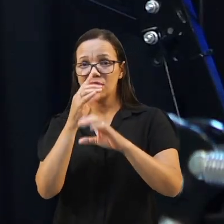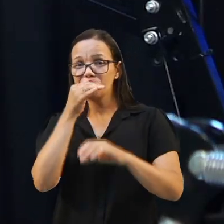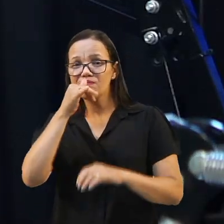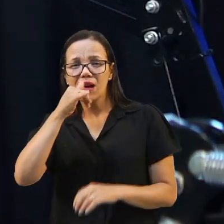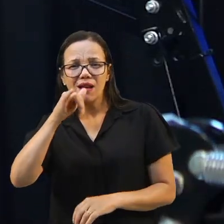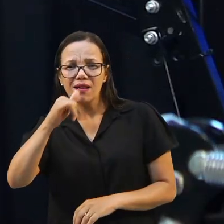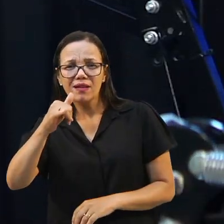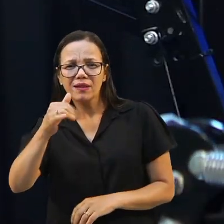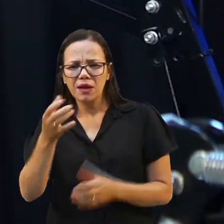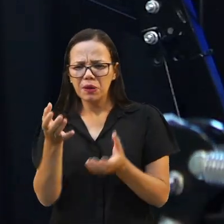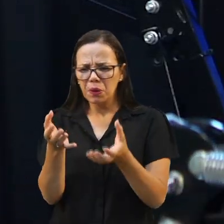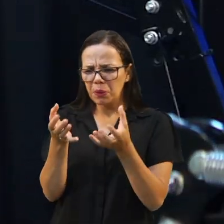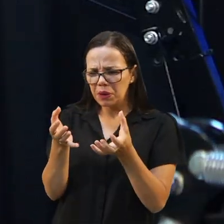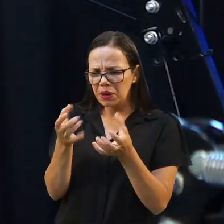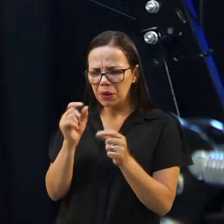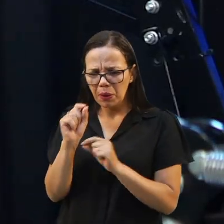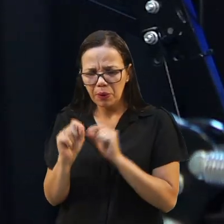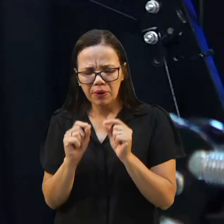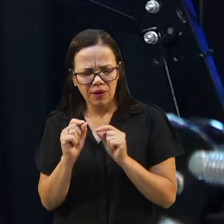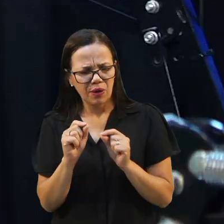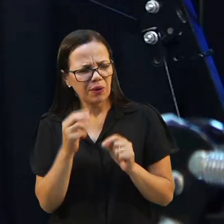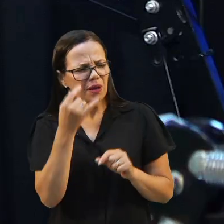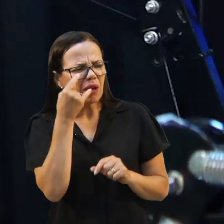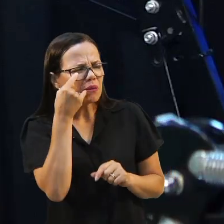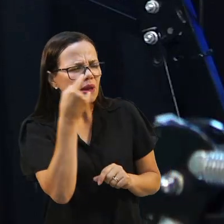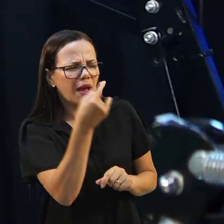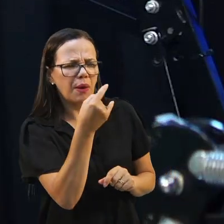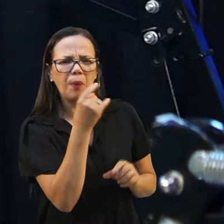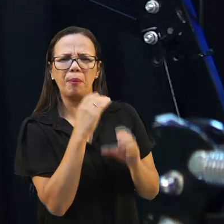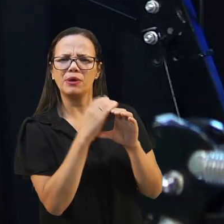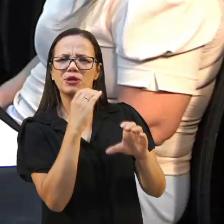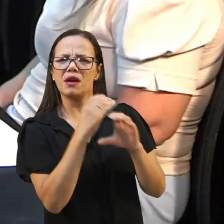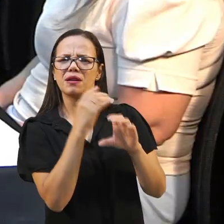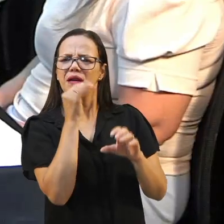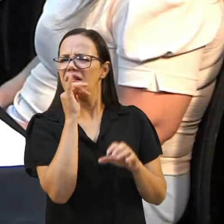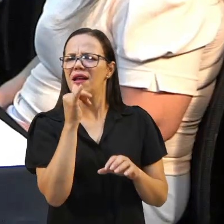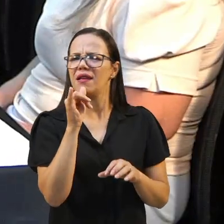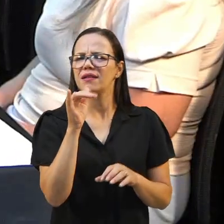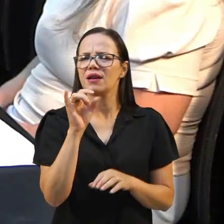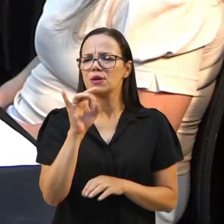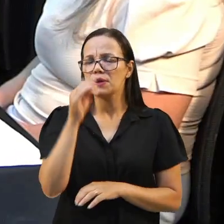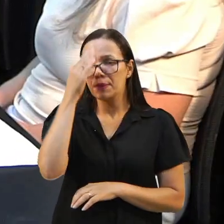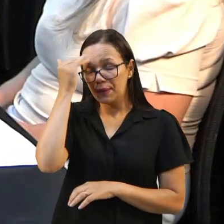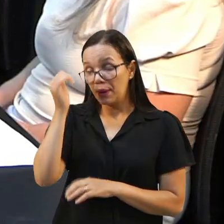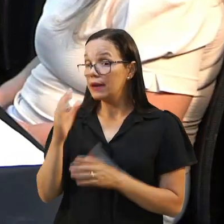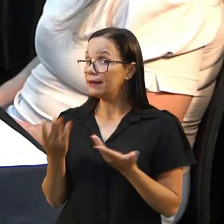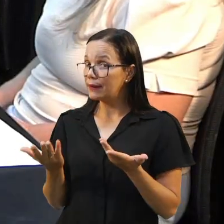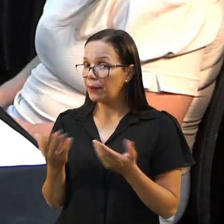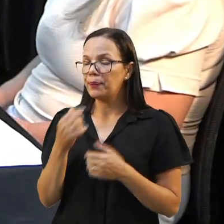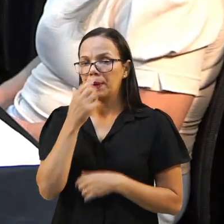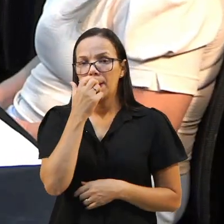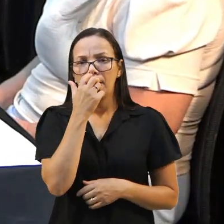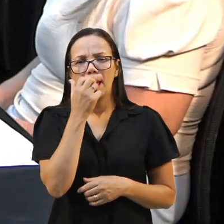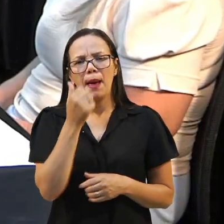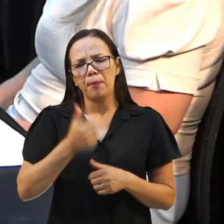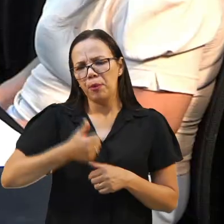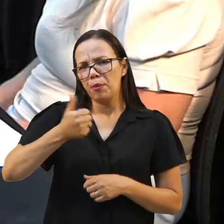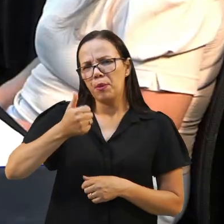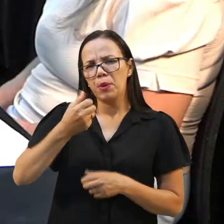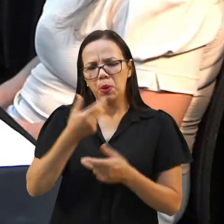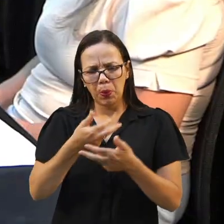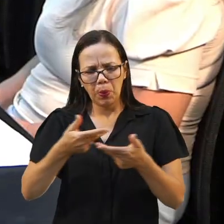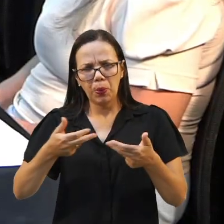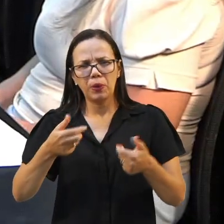Eu tinha uma certa... O que atraiu para a engenharia elétrica? Pois é, a primeira coisa